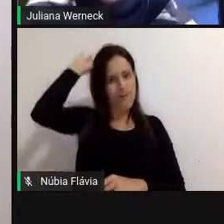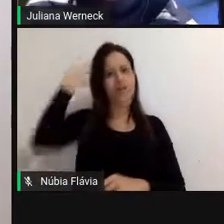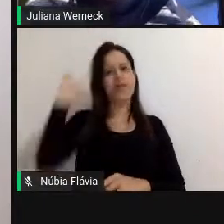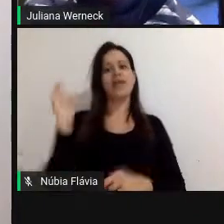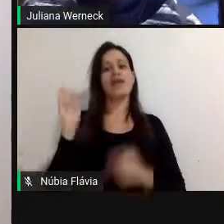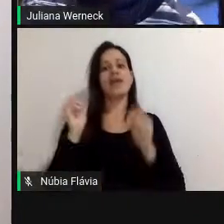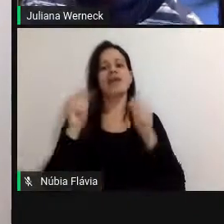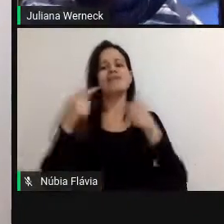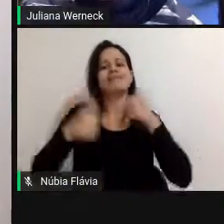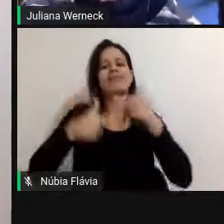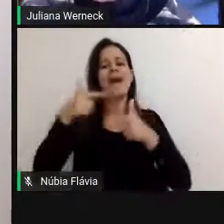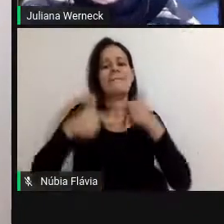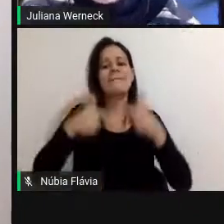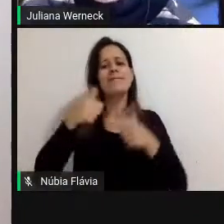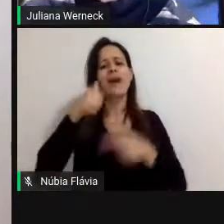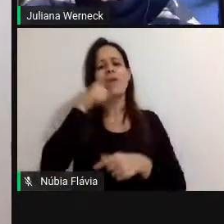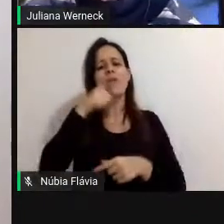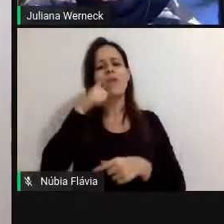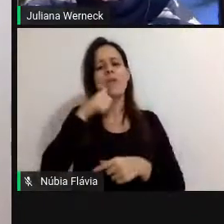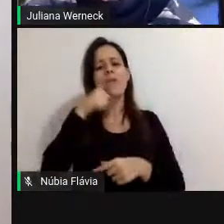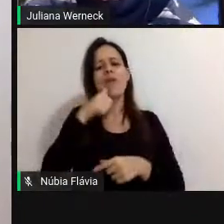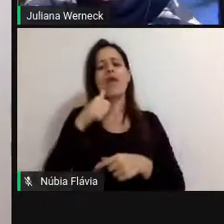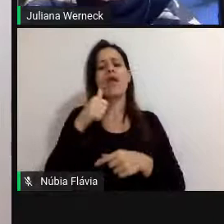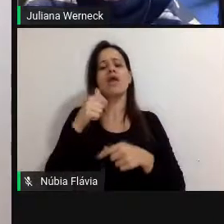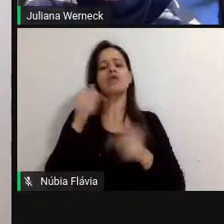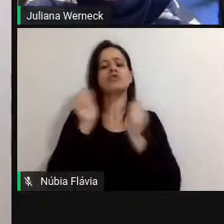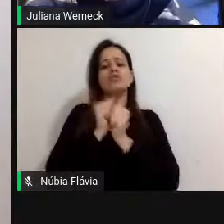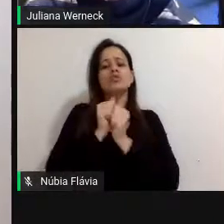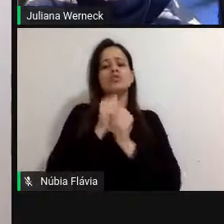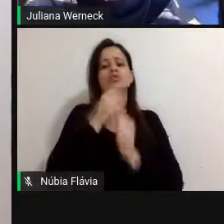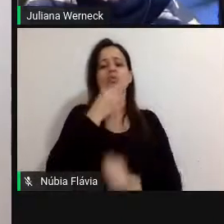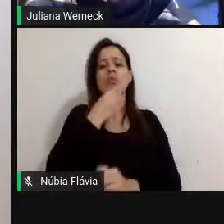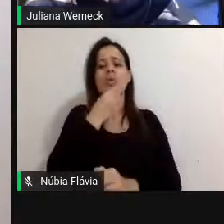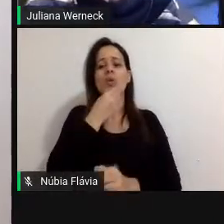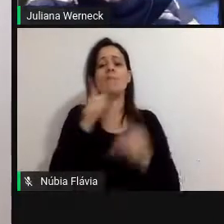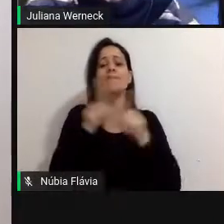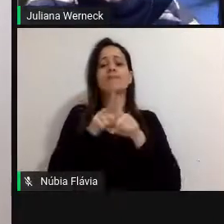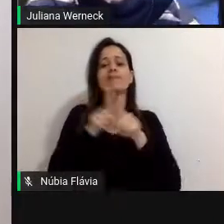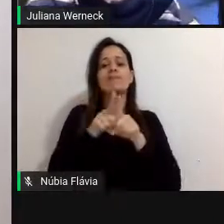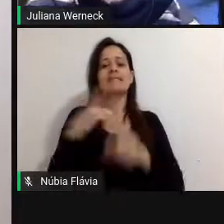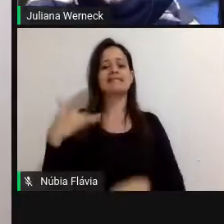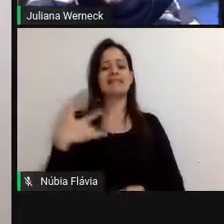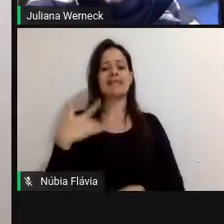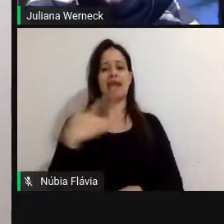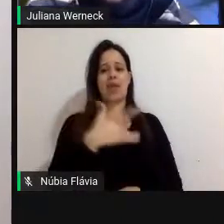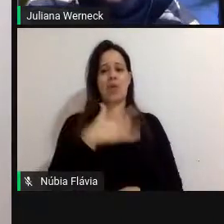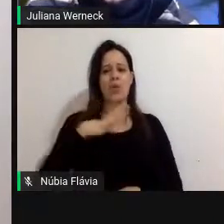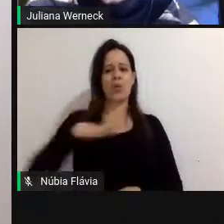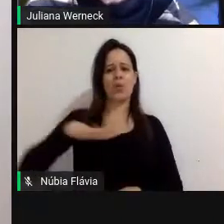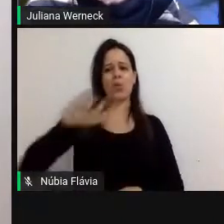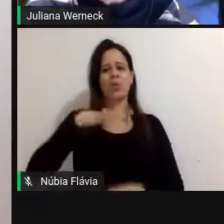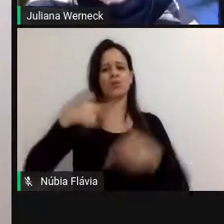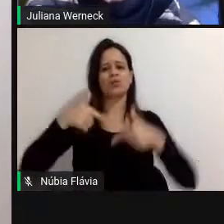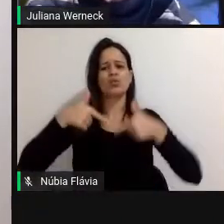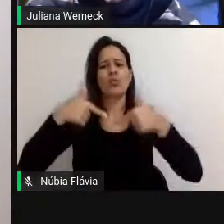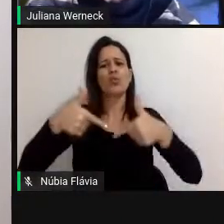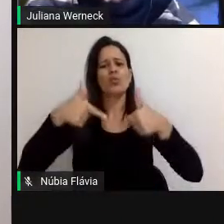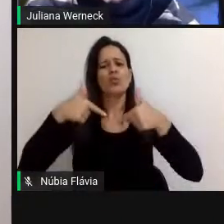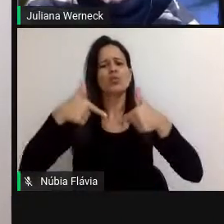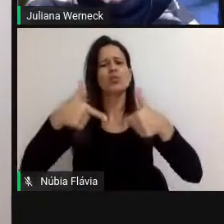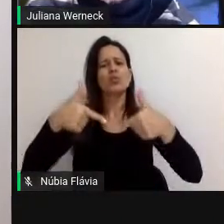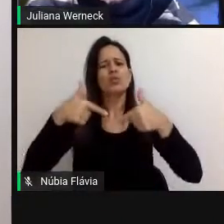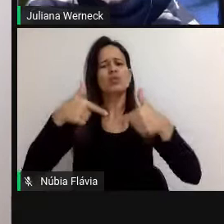homens, profissionais de saúde que estão aí lutando, combatendo um combate duro